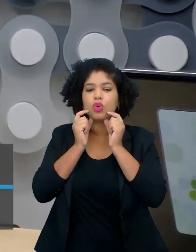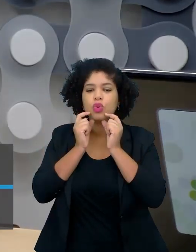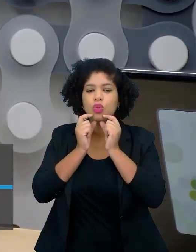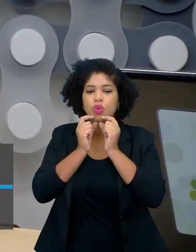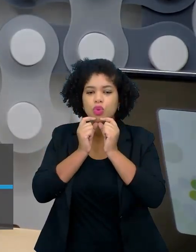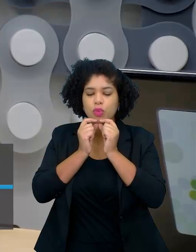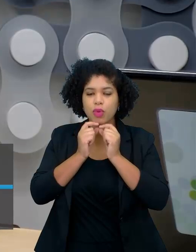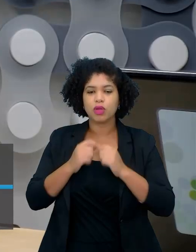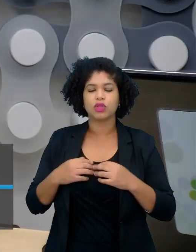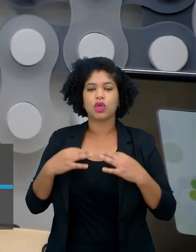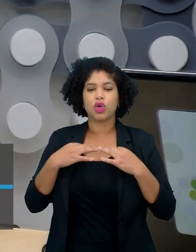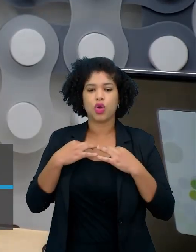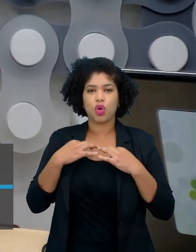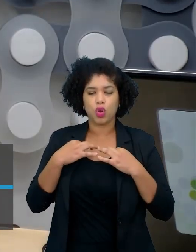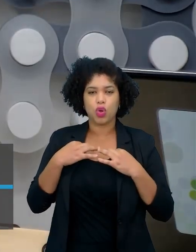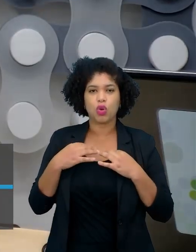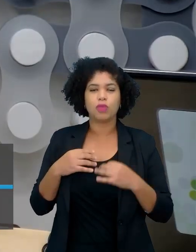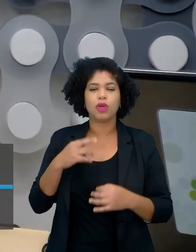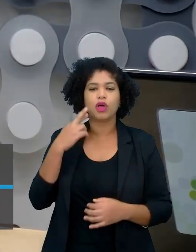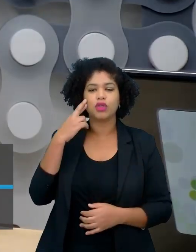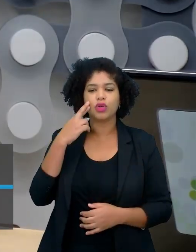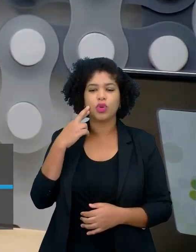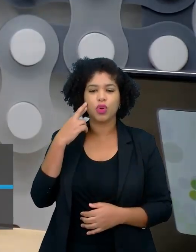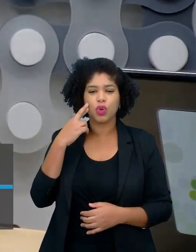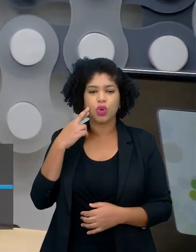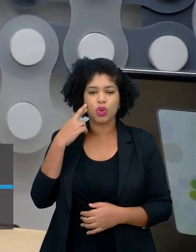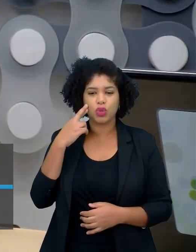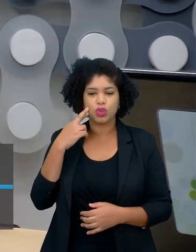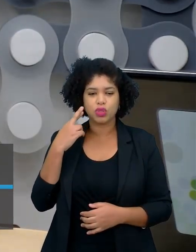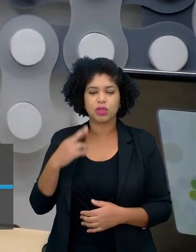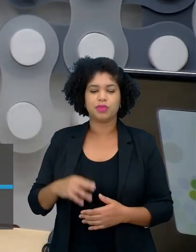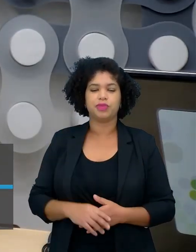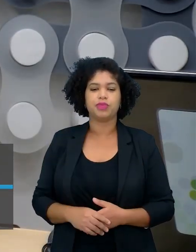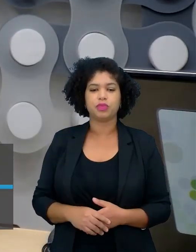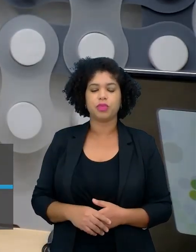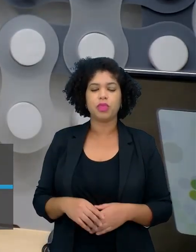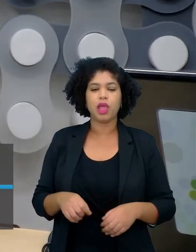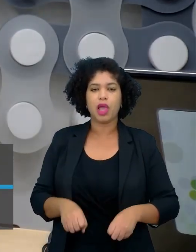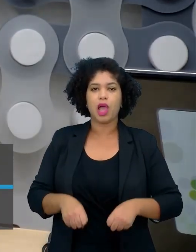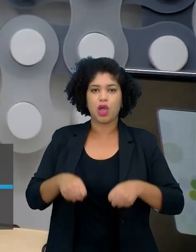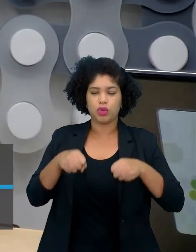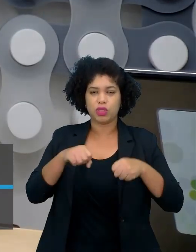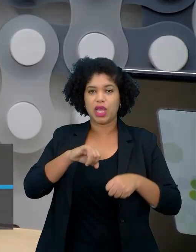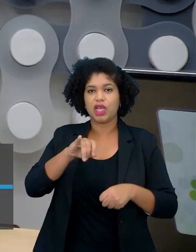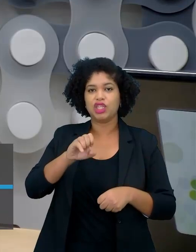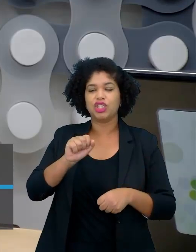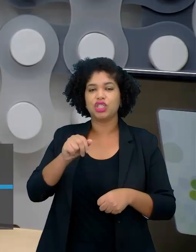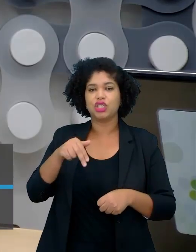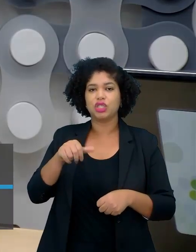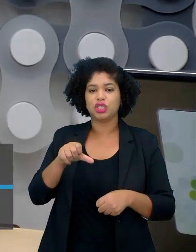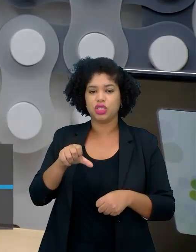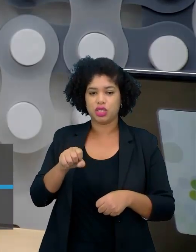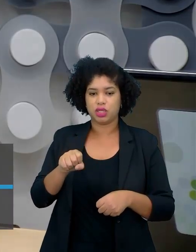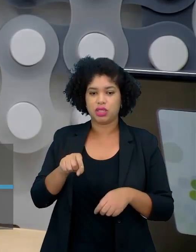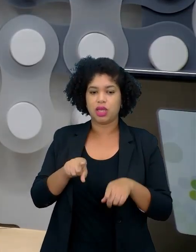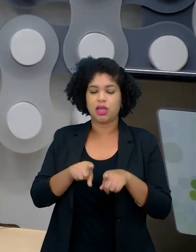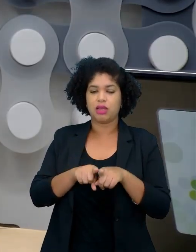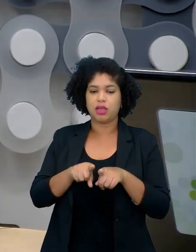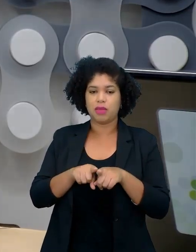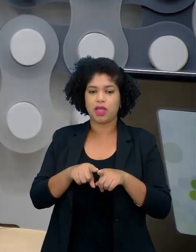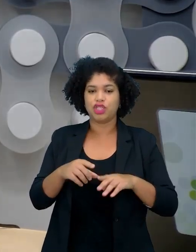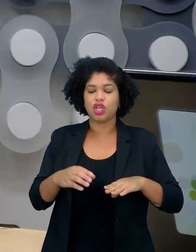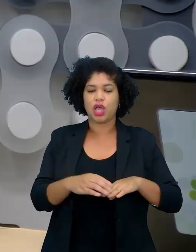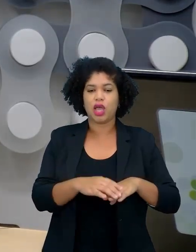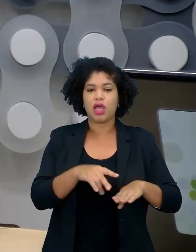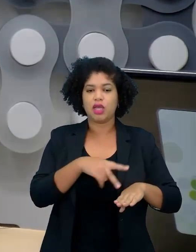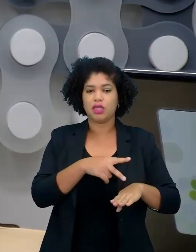estou com a camiseta de tonalidade rosa, estou de calça jeans azul e um tênis preto. E ao meu lado, hoje,